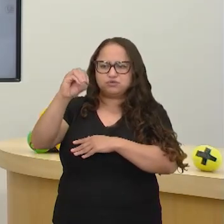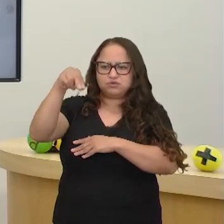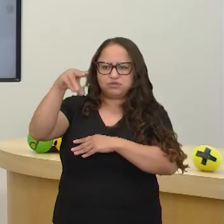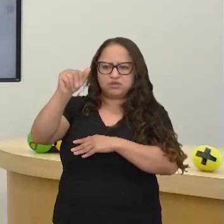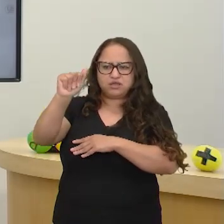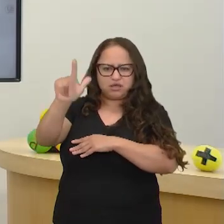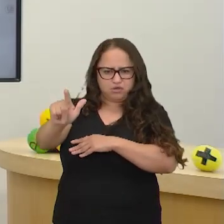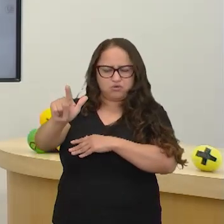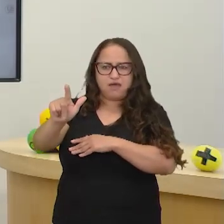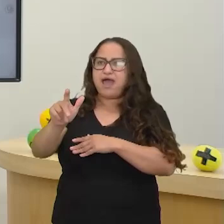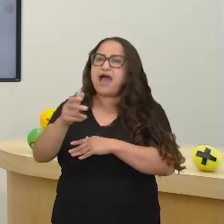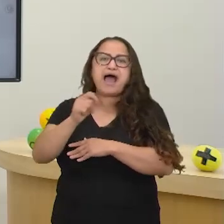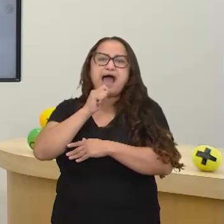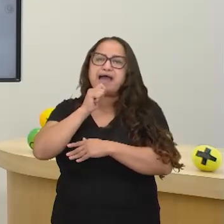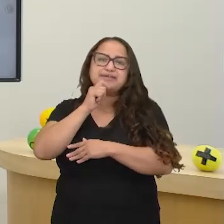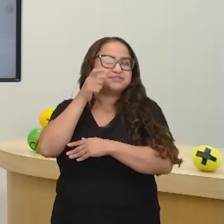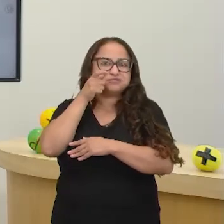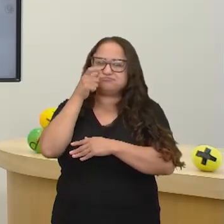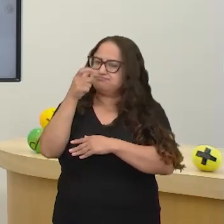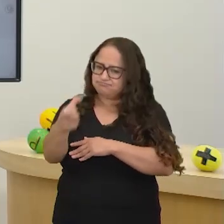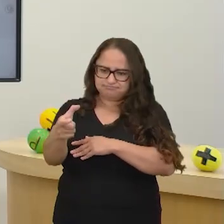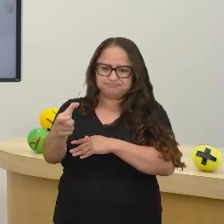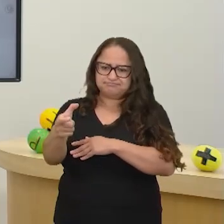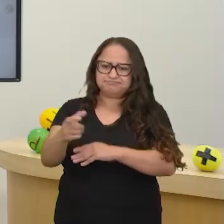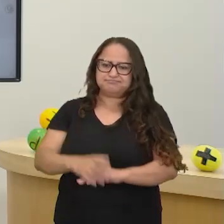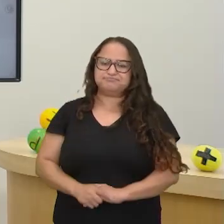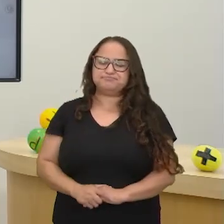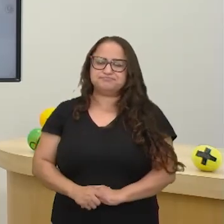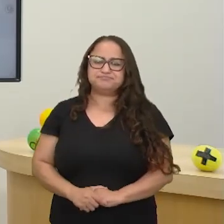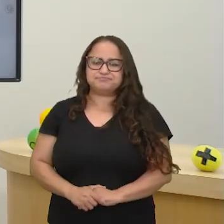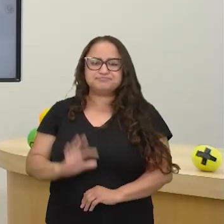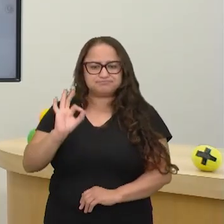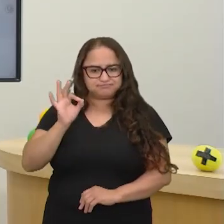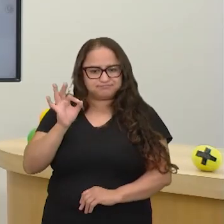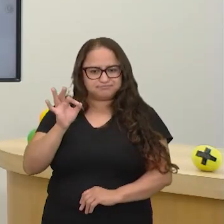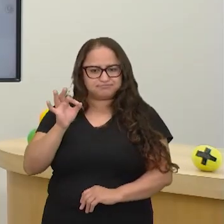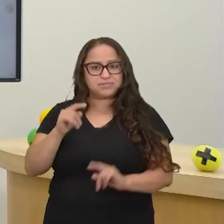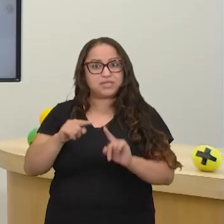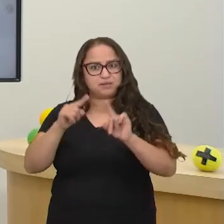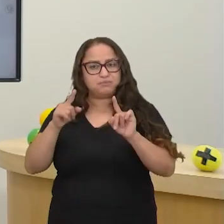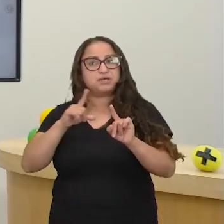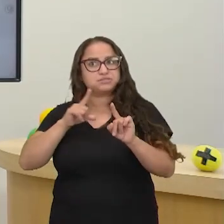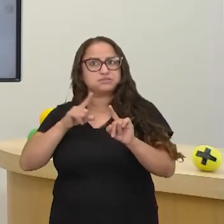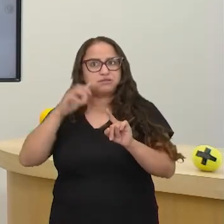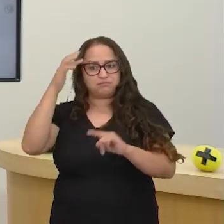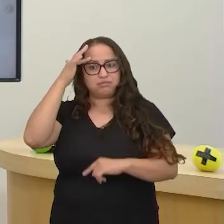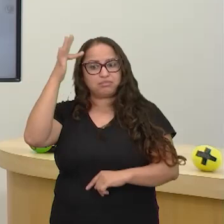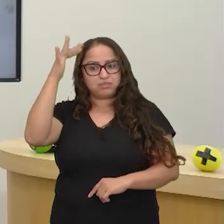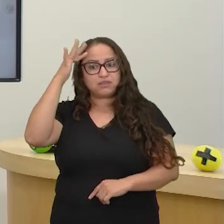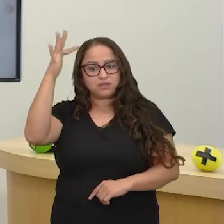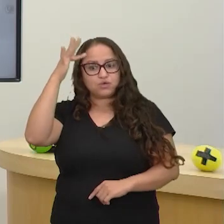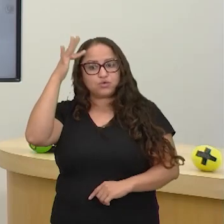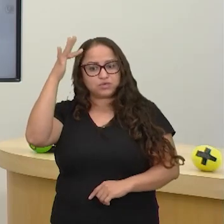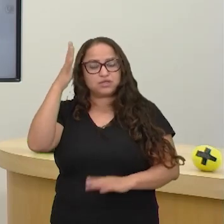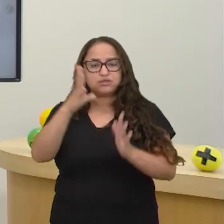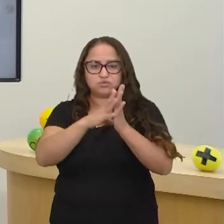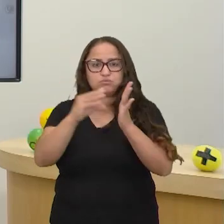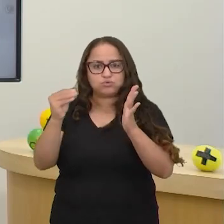foi observada, certo? Beleza? Mas faz parte da teoria do modelo